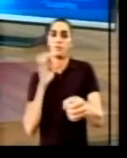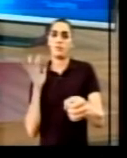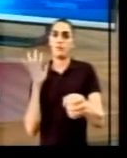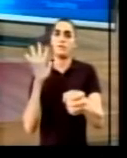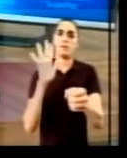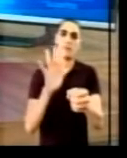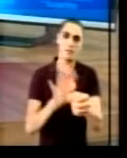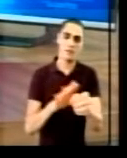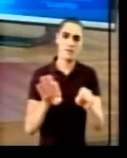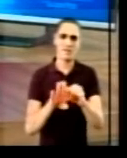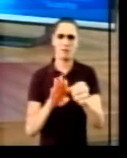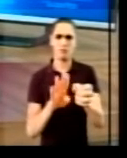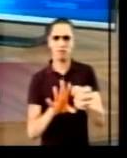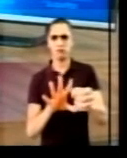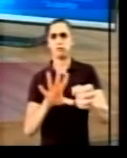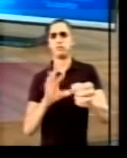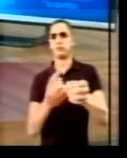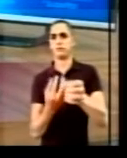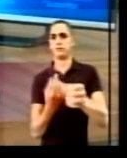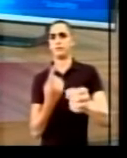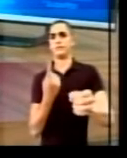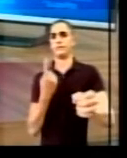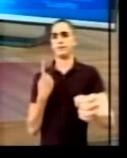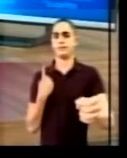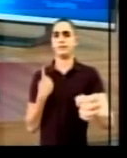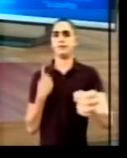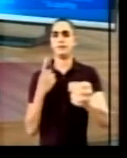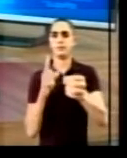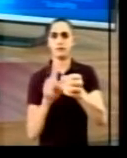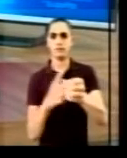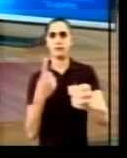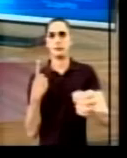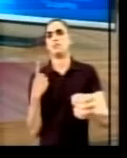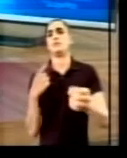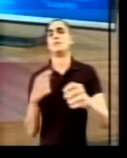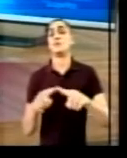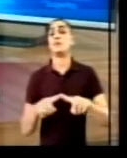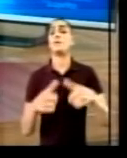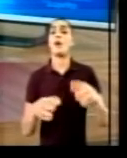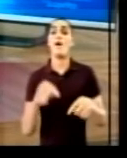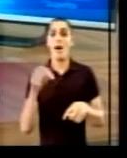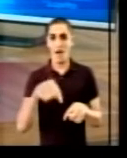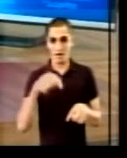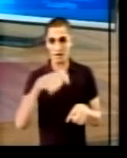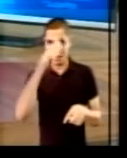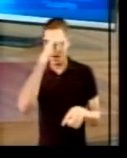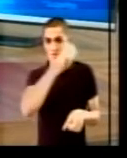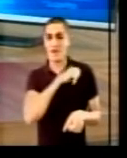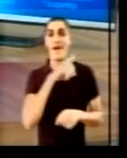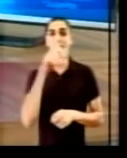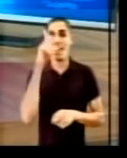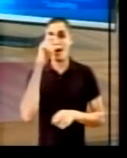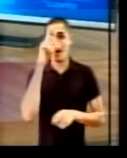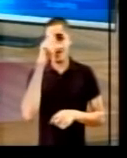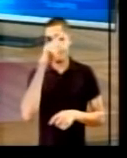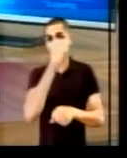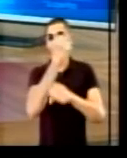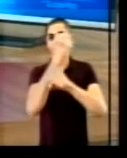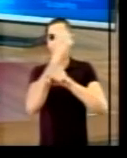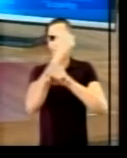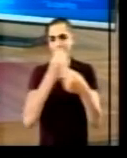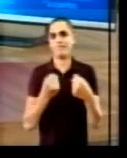Então, aqui é impossível fazer um lockdown como pode ser feito numa